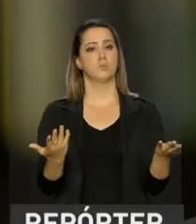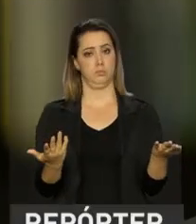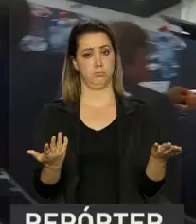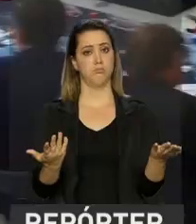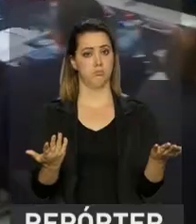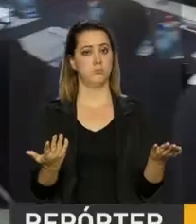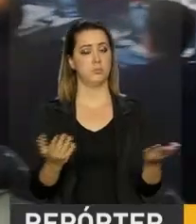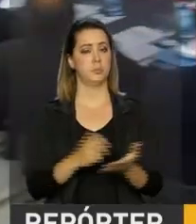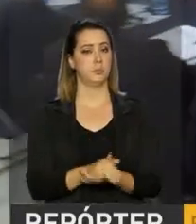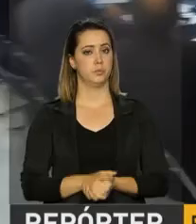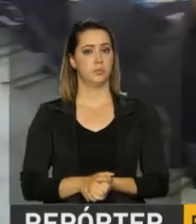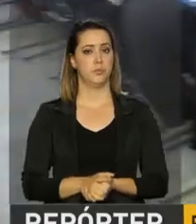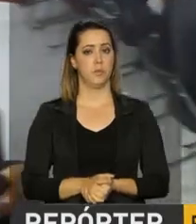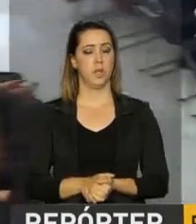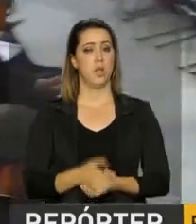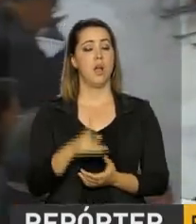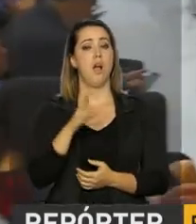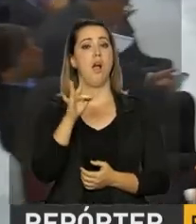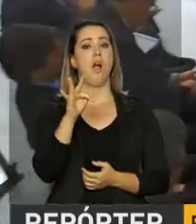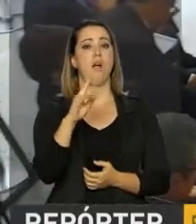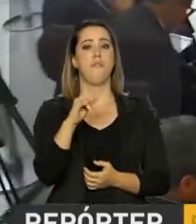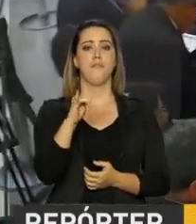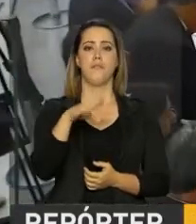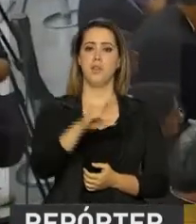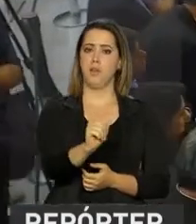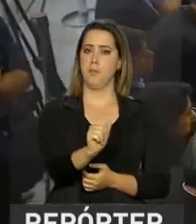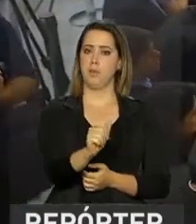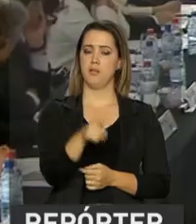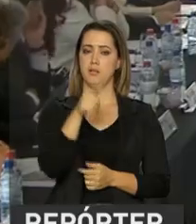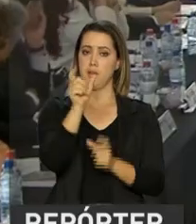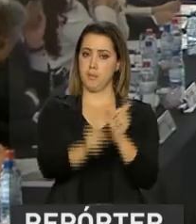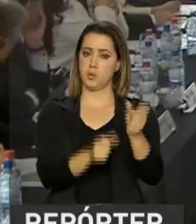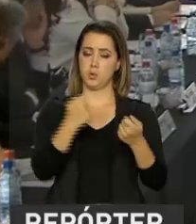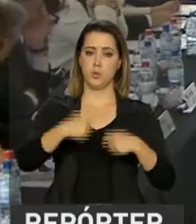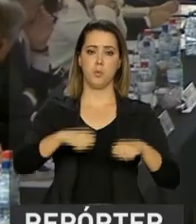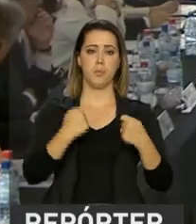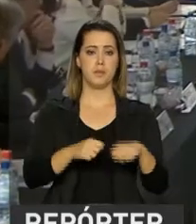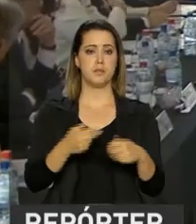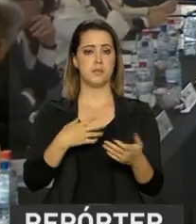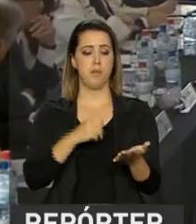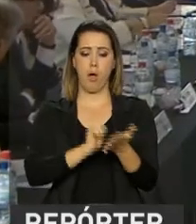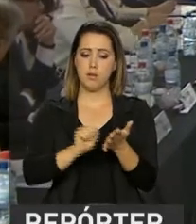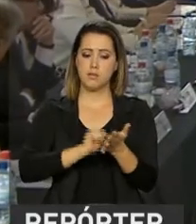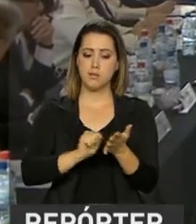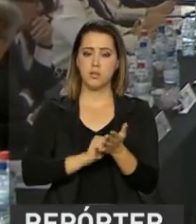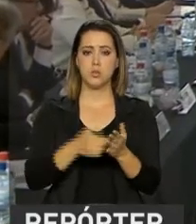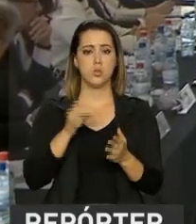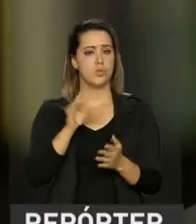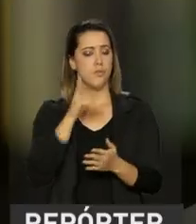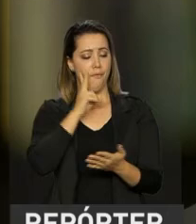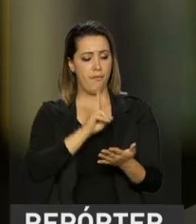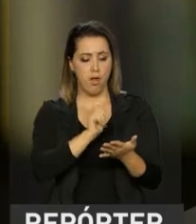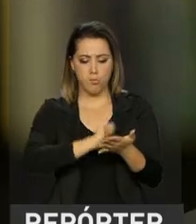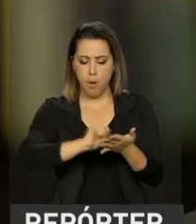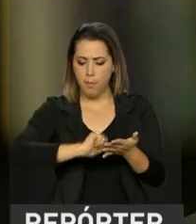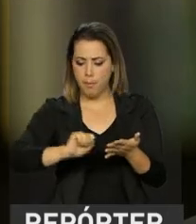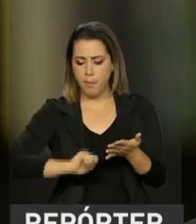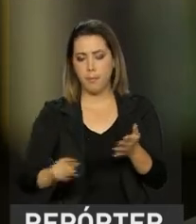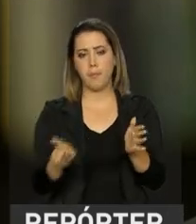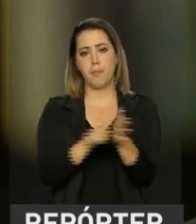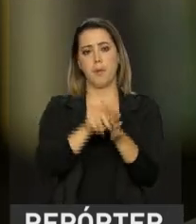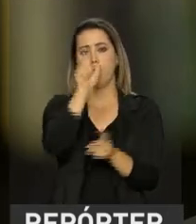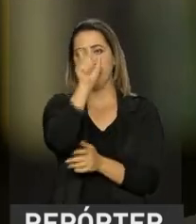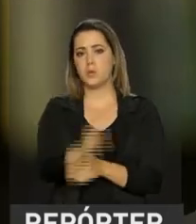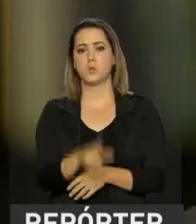firmas dos referências nos postulantes não precisam mais ser reconhecidos pode ser conferida a assinatura pelo próprio servidor